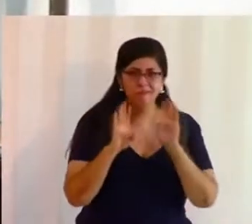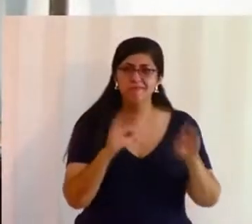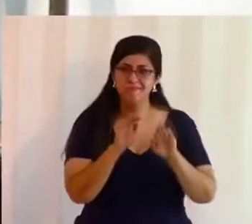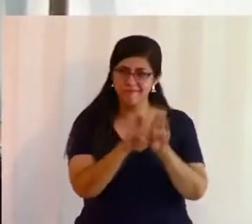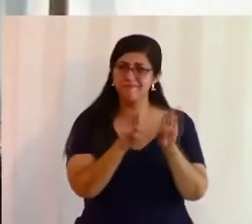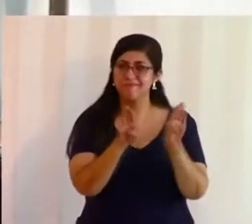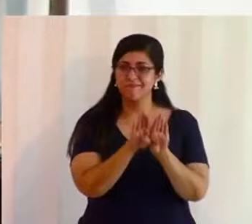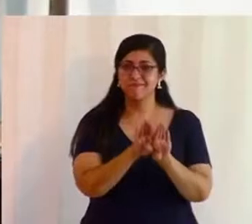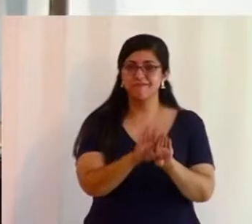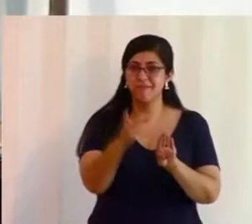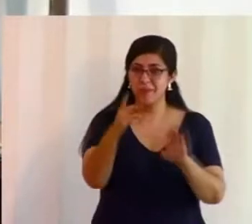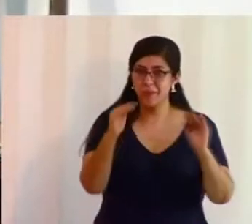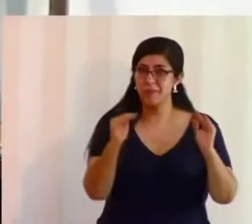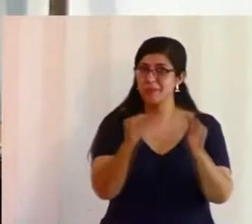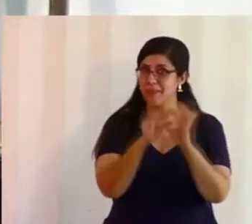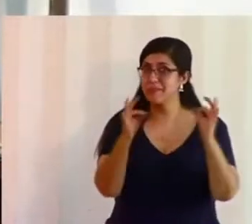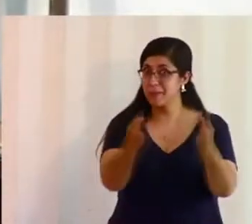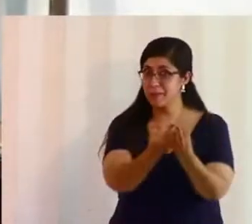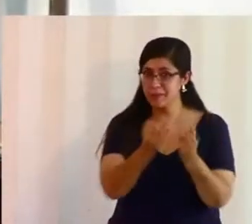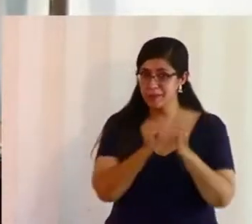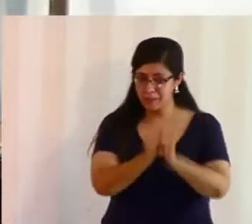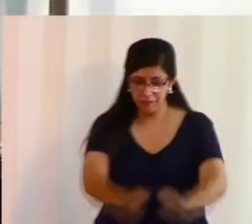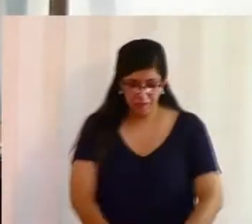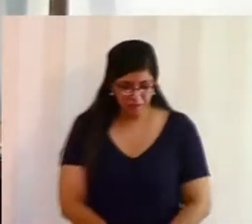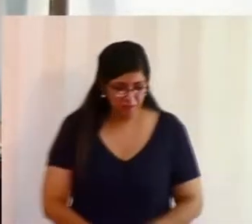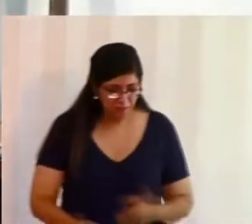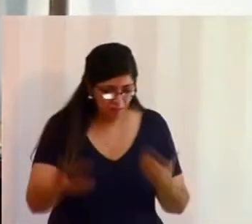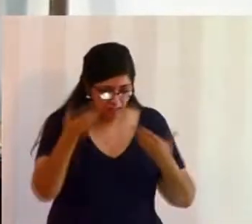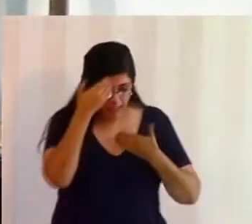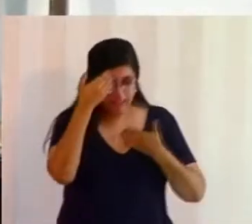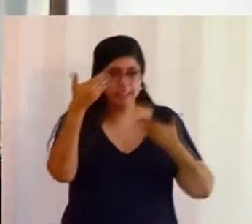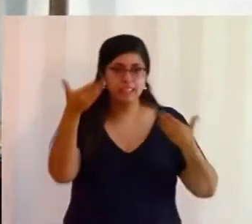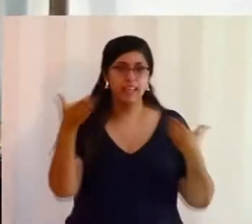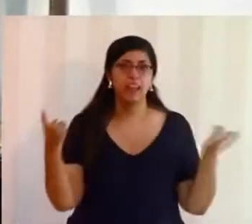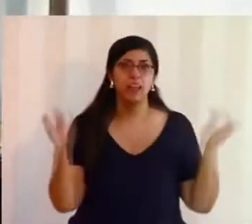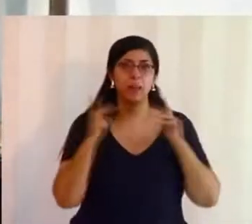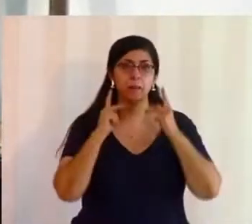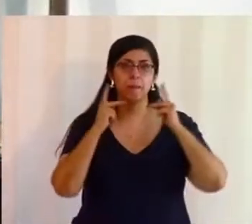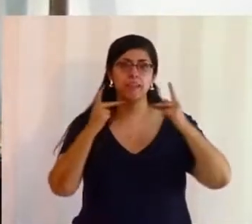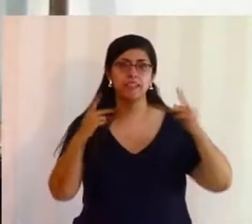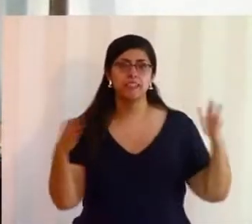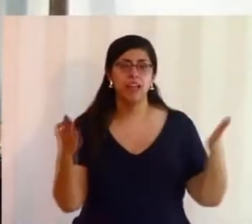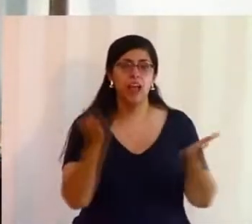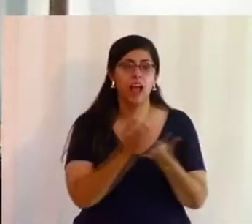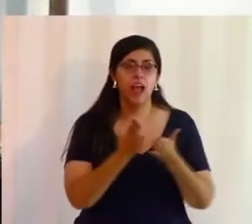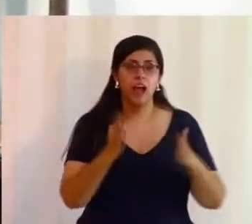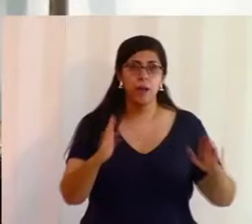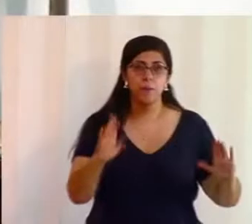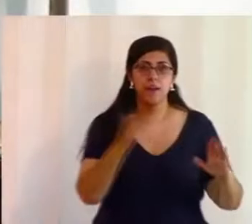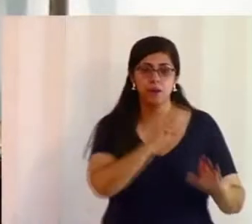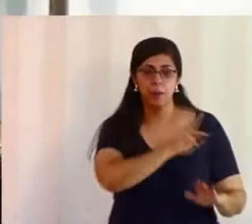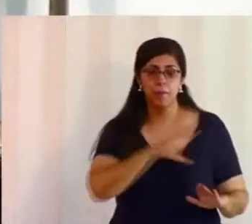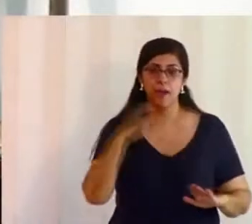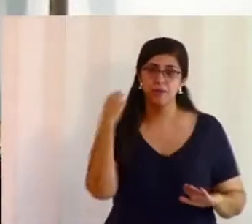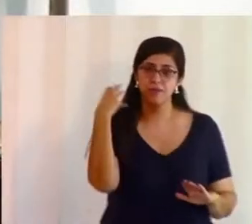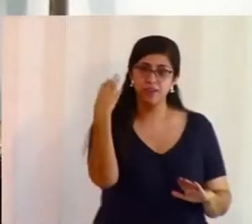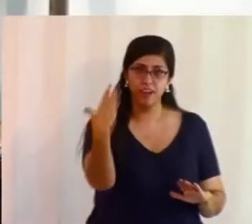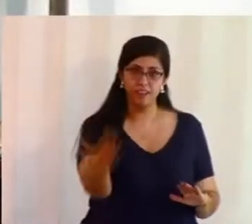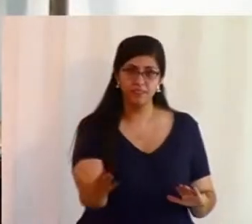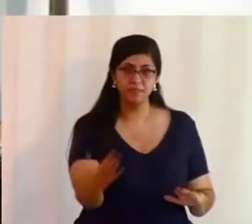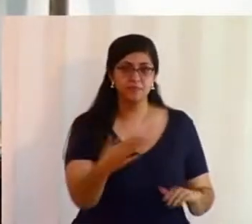acompanham em seus lares. Nós daremos sequência à exposição às viagens missionárias de